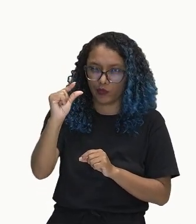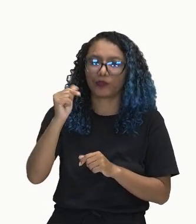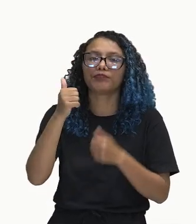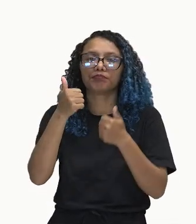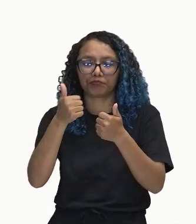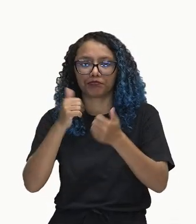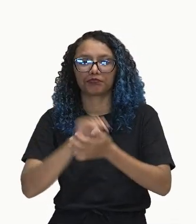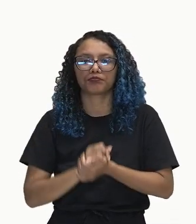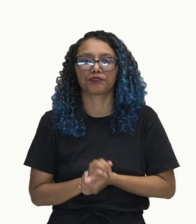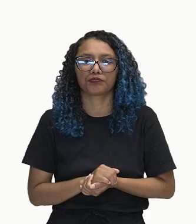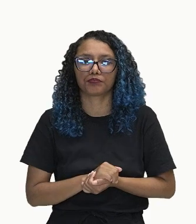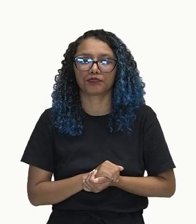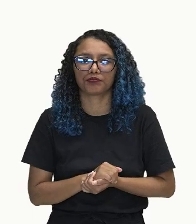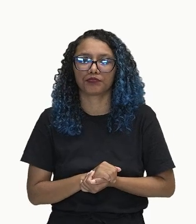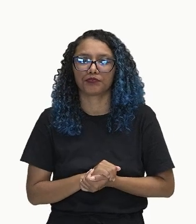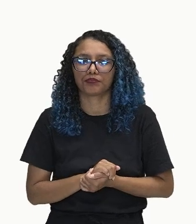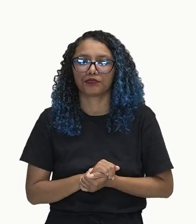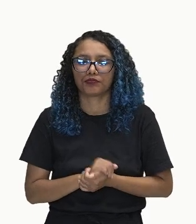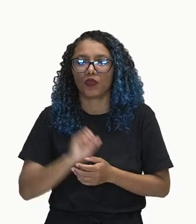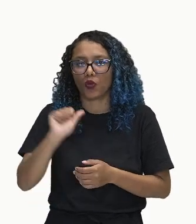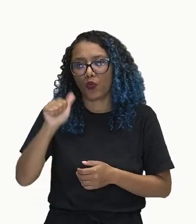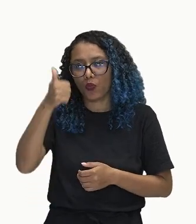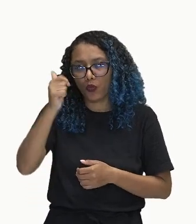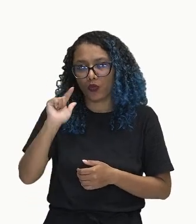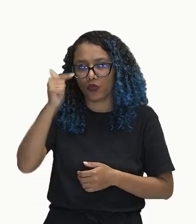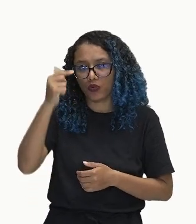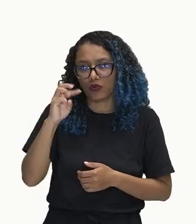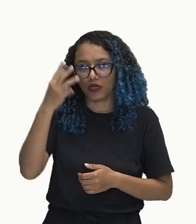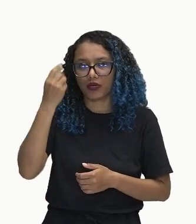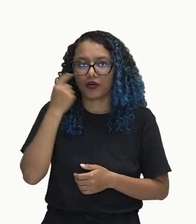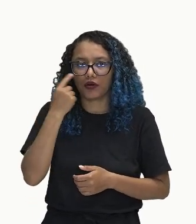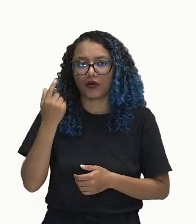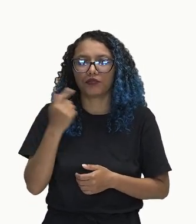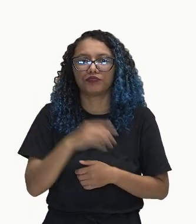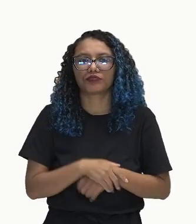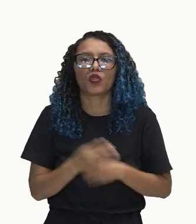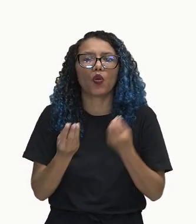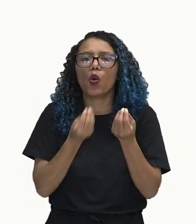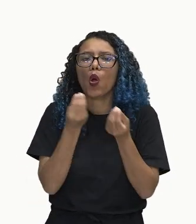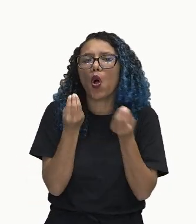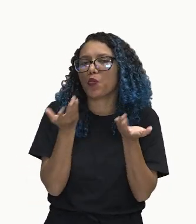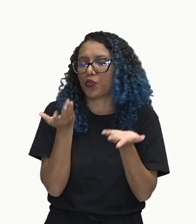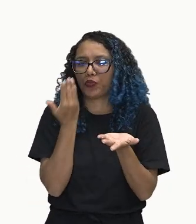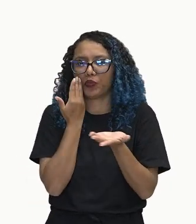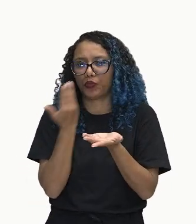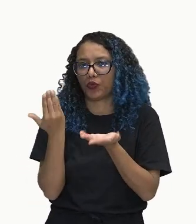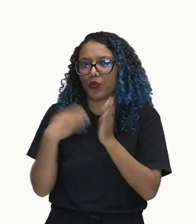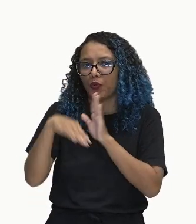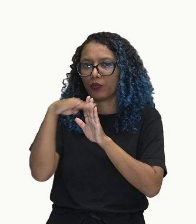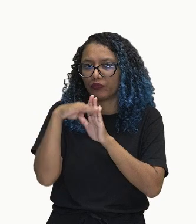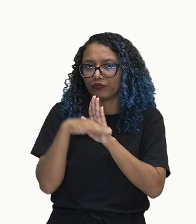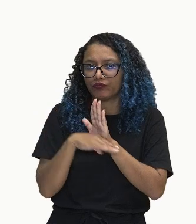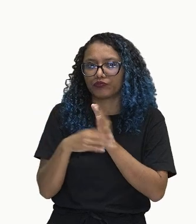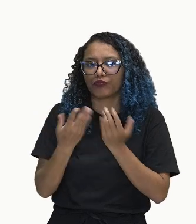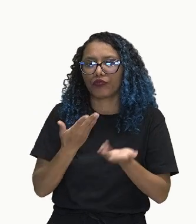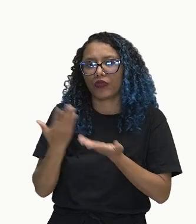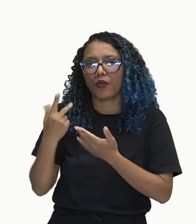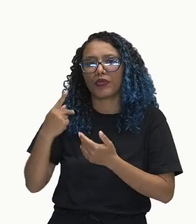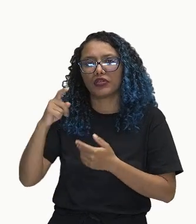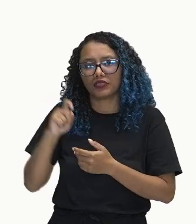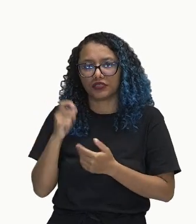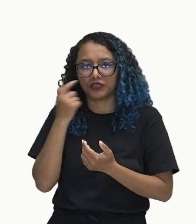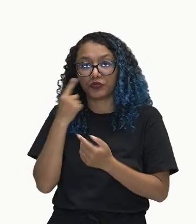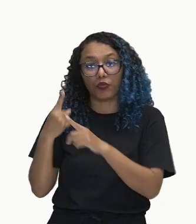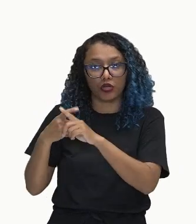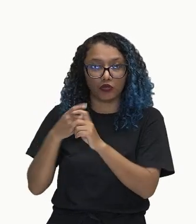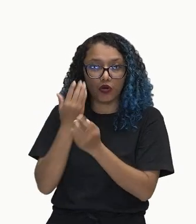Vejamos o roteiro desse dispositivo prático. Então, olha só, pessoal. Aqui a gente tem o polinômio p de x. Esse aqui é